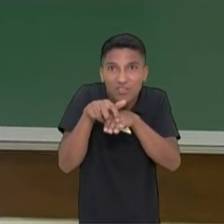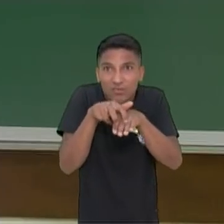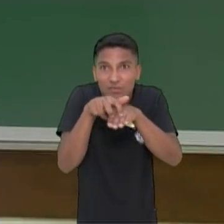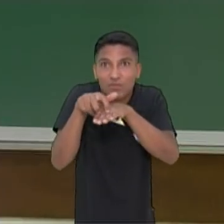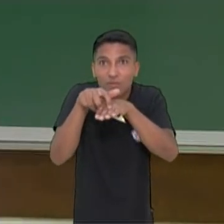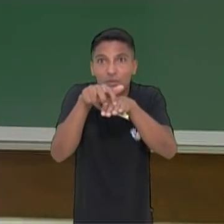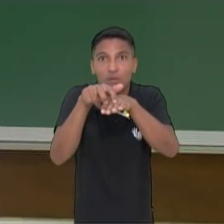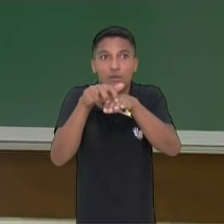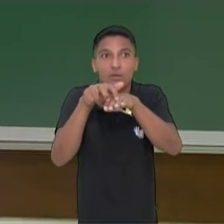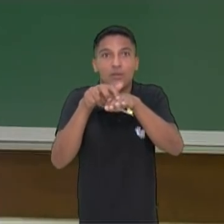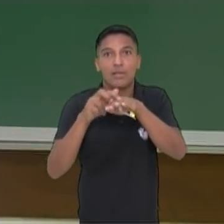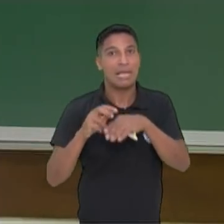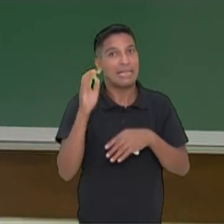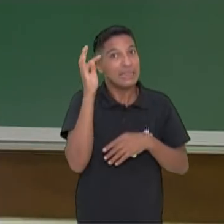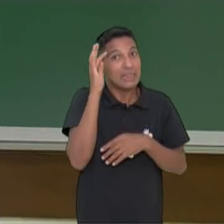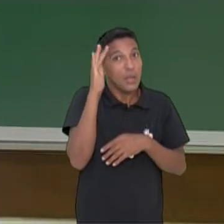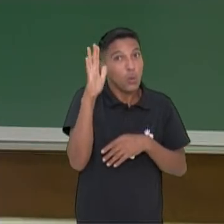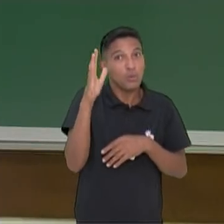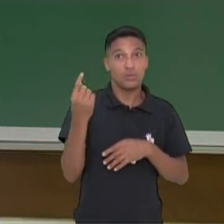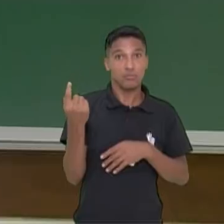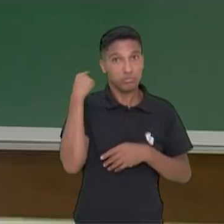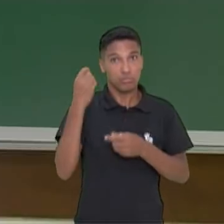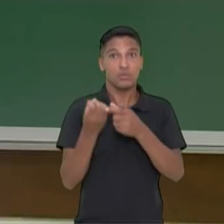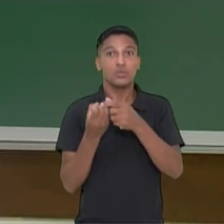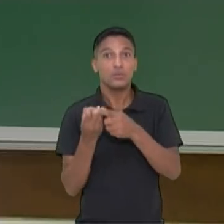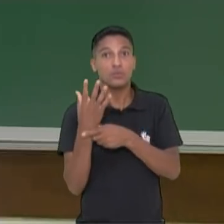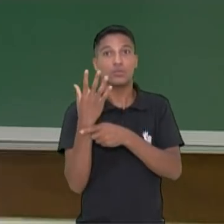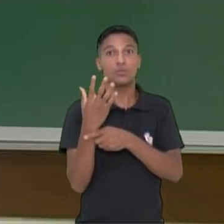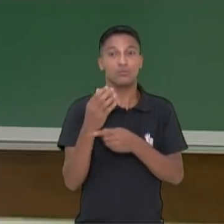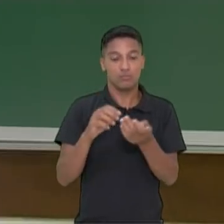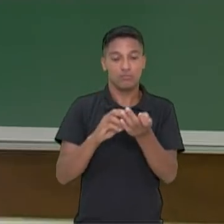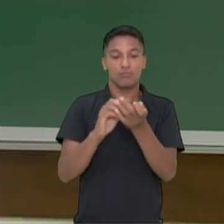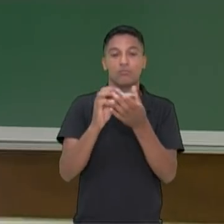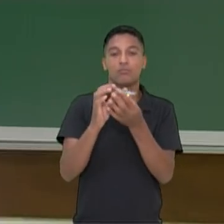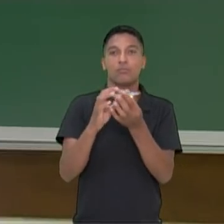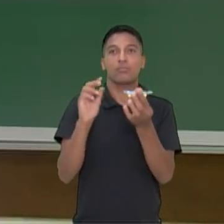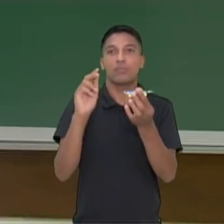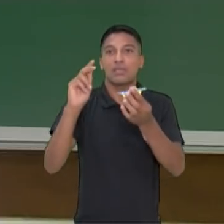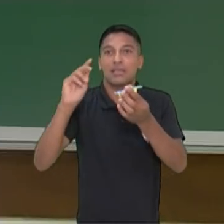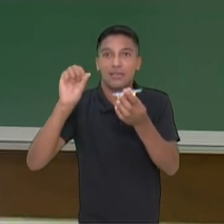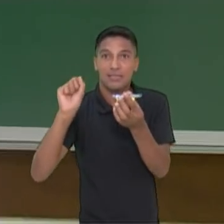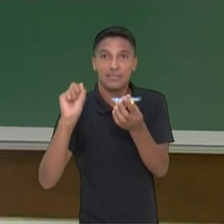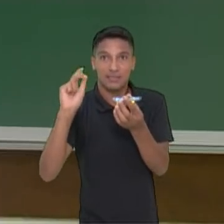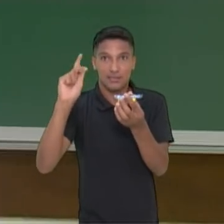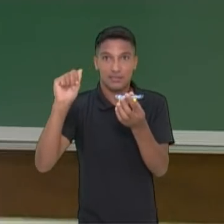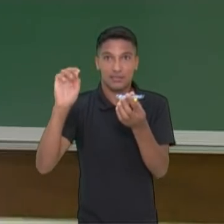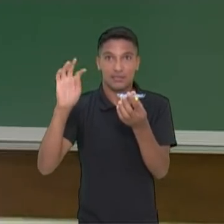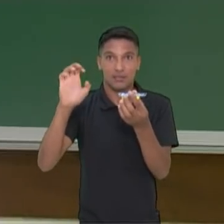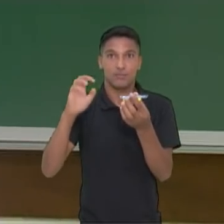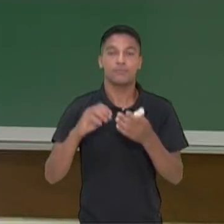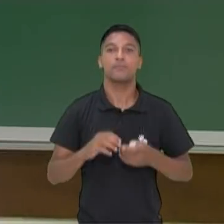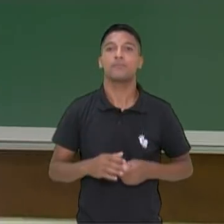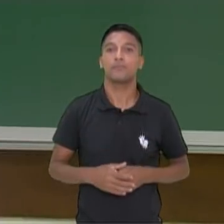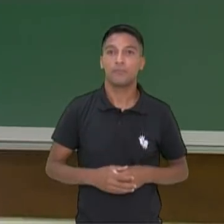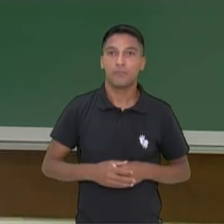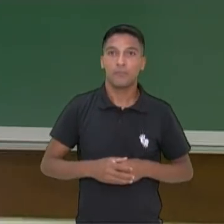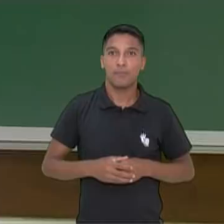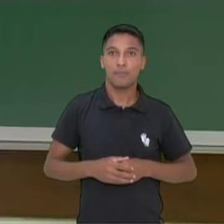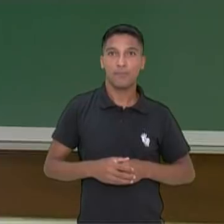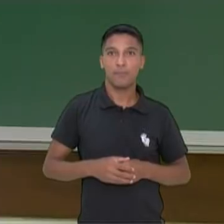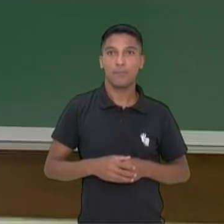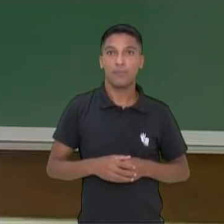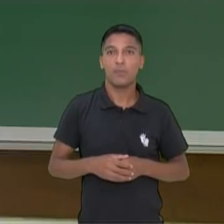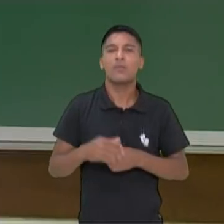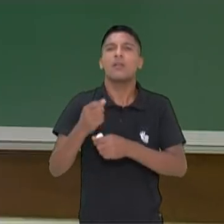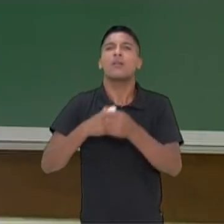Então essas são algumas teorias do surgimento do skate. No final dos anos 50, a gente vai ter uma